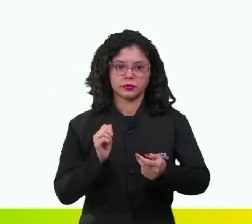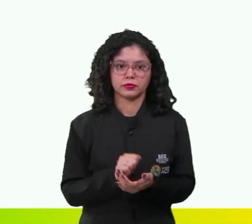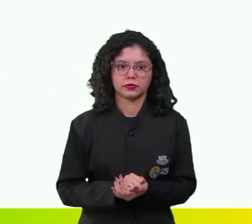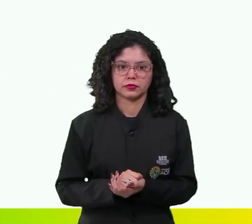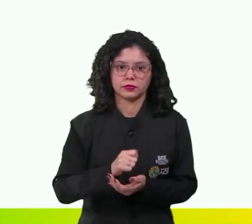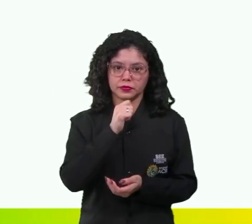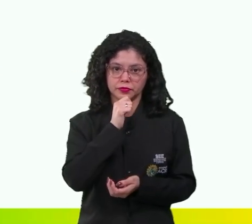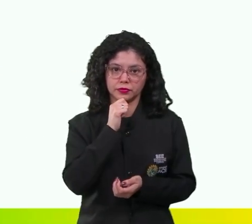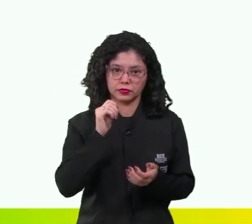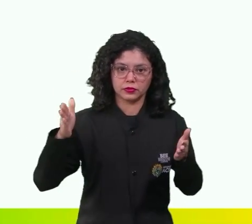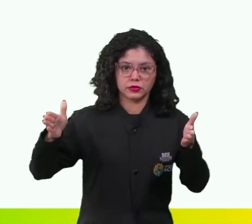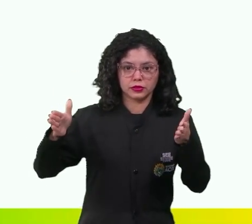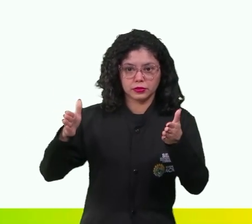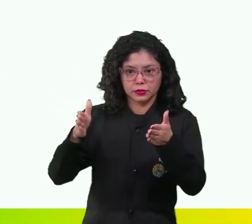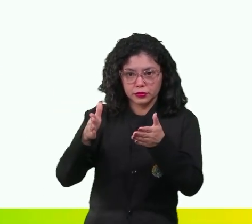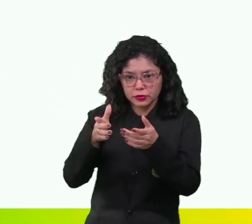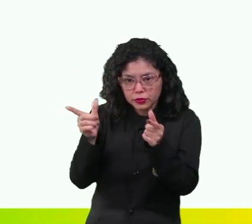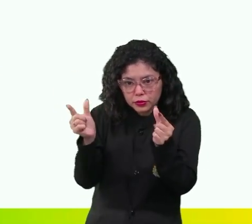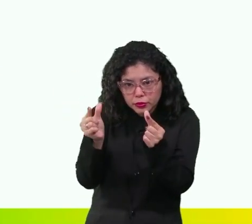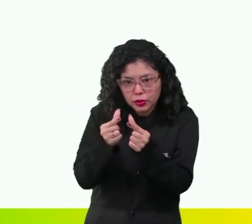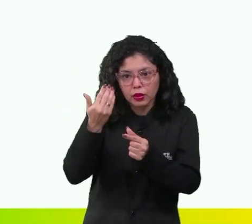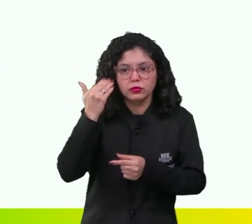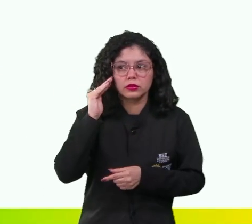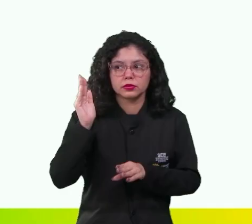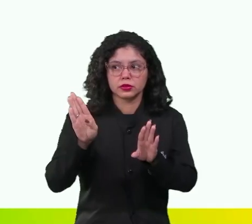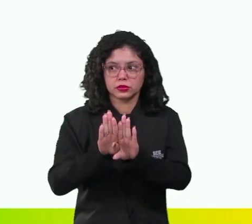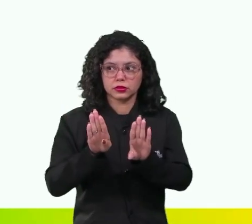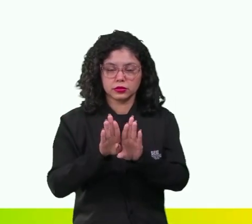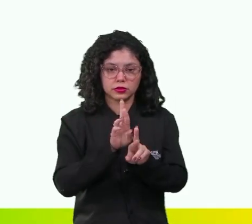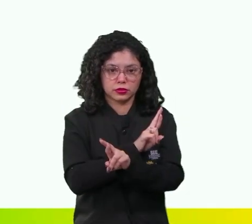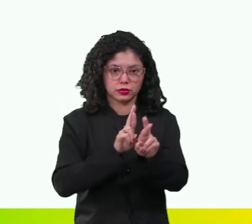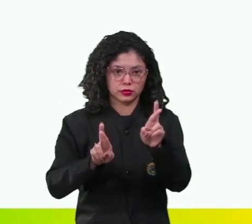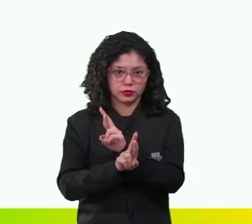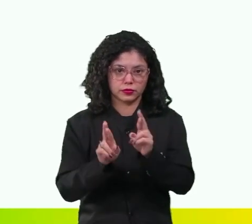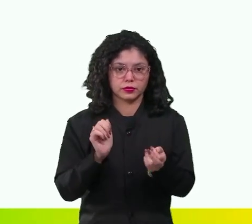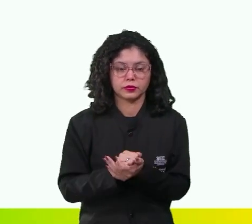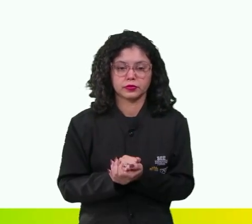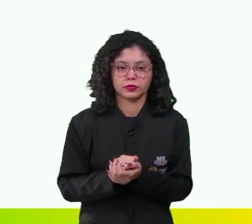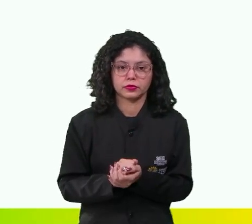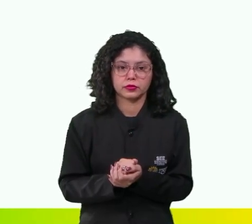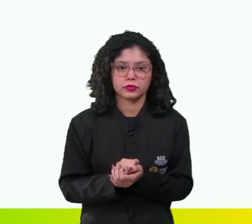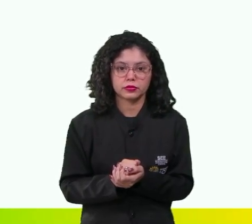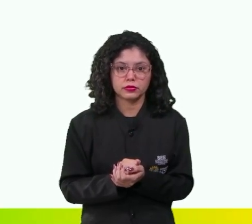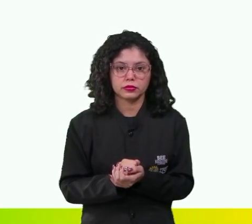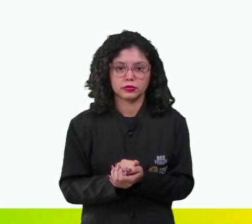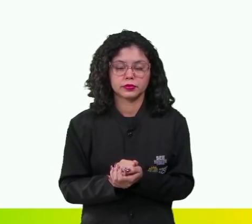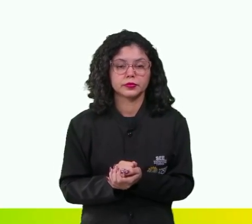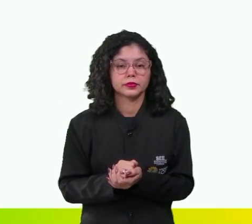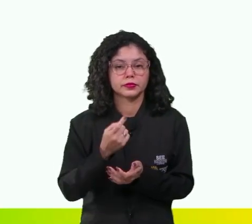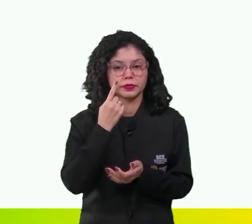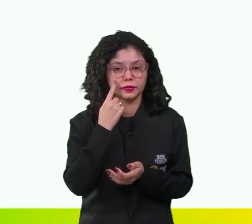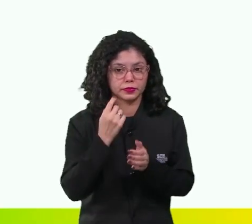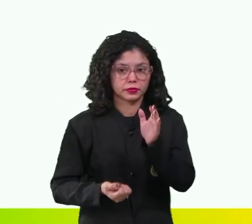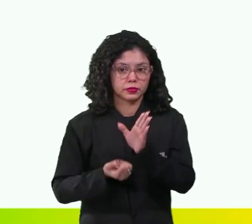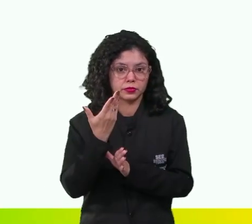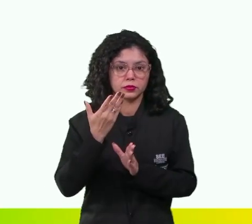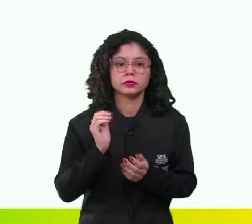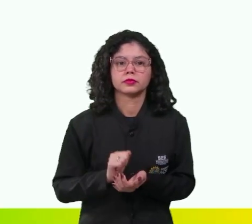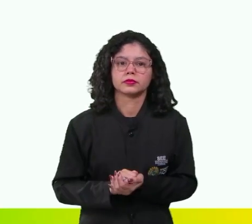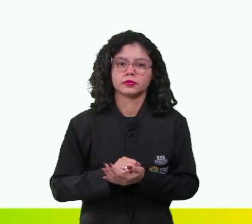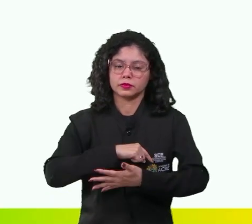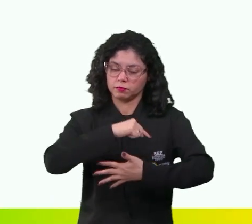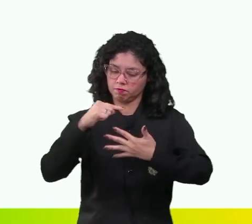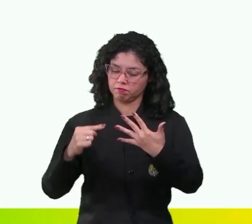vai estreitar aqui o entendimento sobre essa relação entre o homem e a natureza. Então, origem.